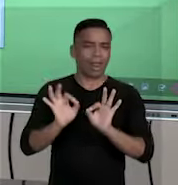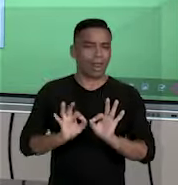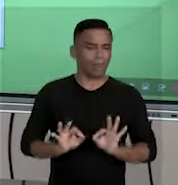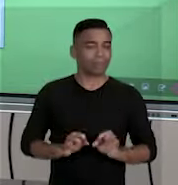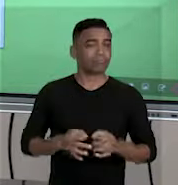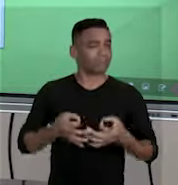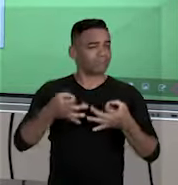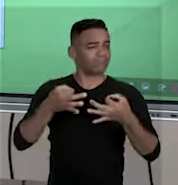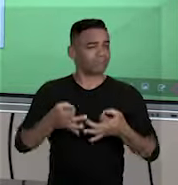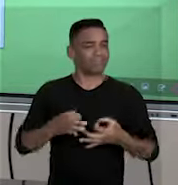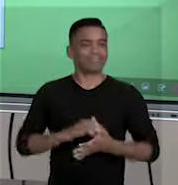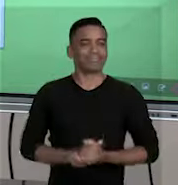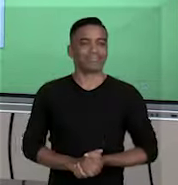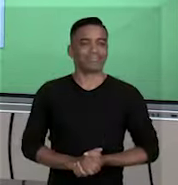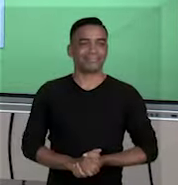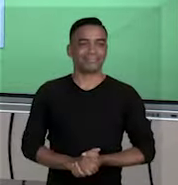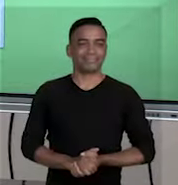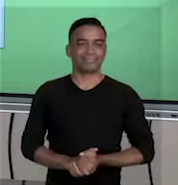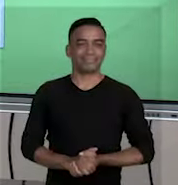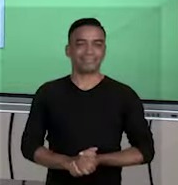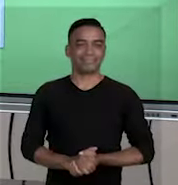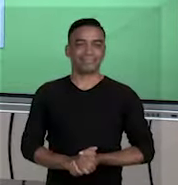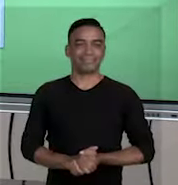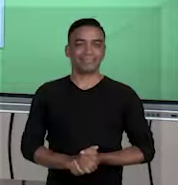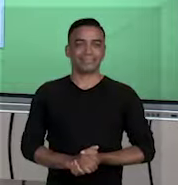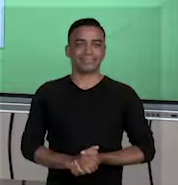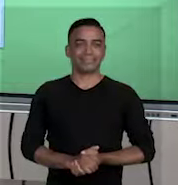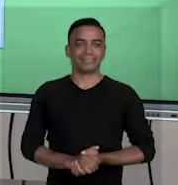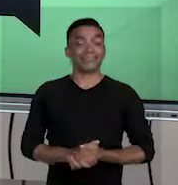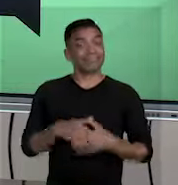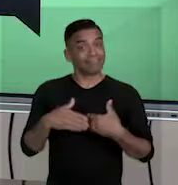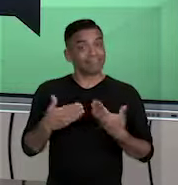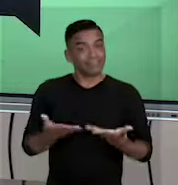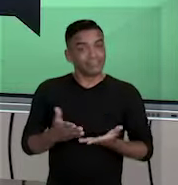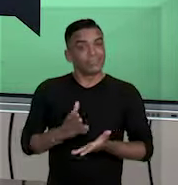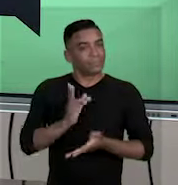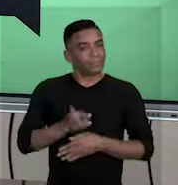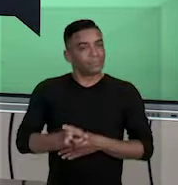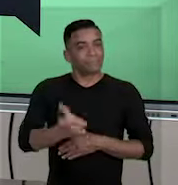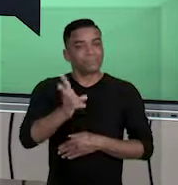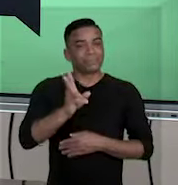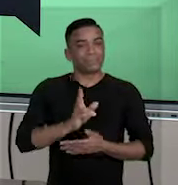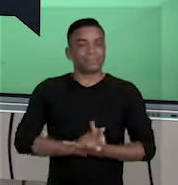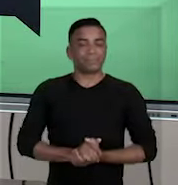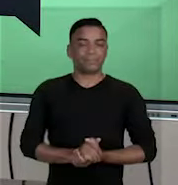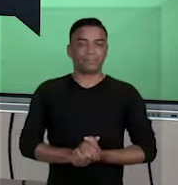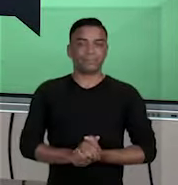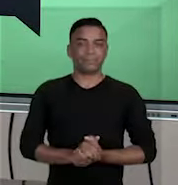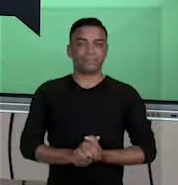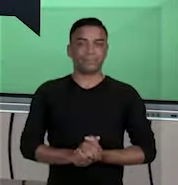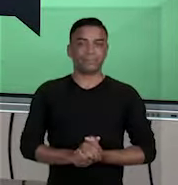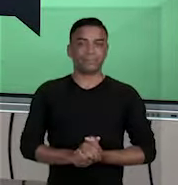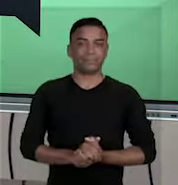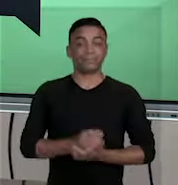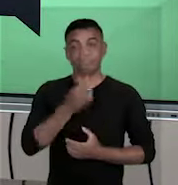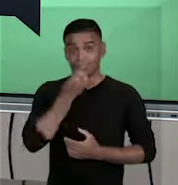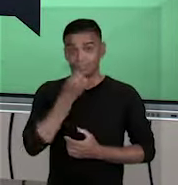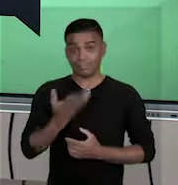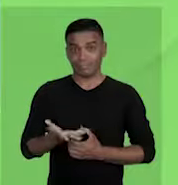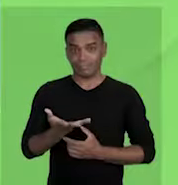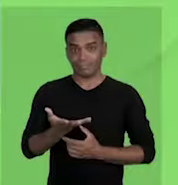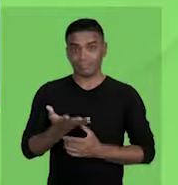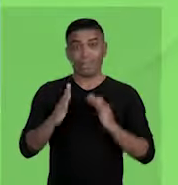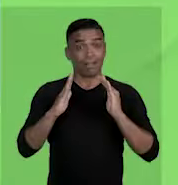Opa, deixa eu fechar aqui. Então, vamos dar sequência. Bom,